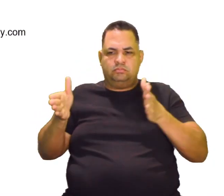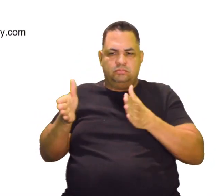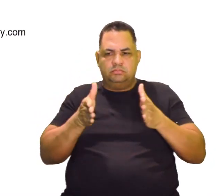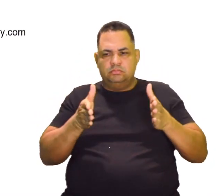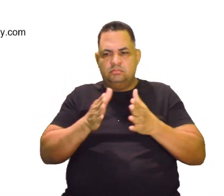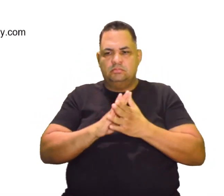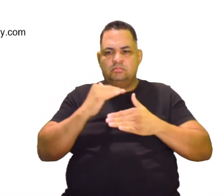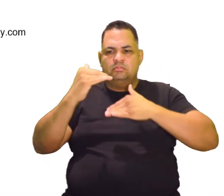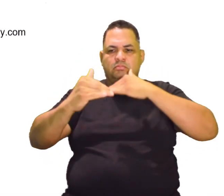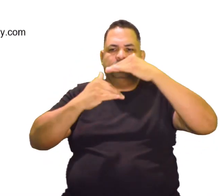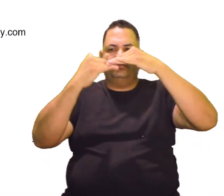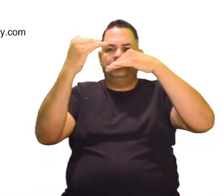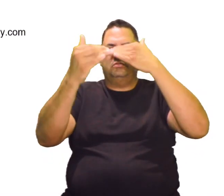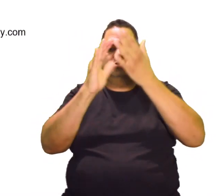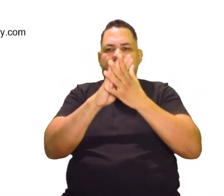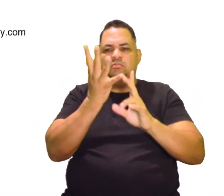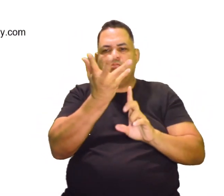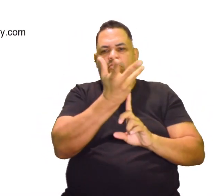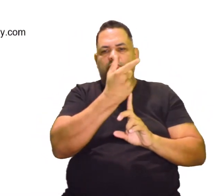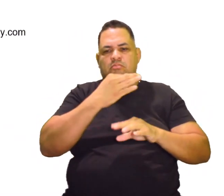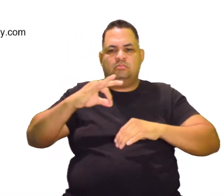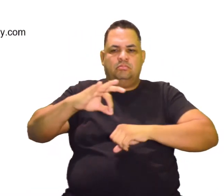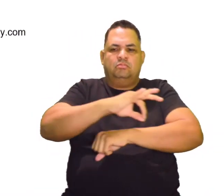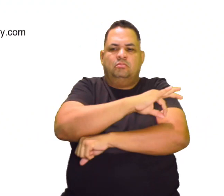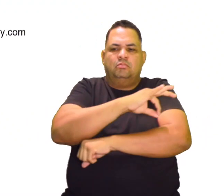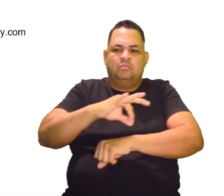que desenvolveram arte, arquitetura,